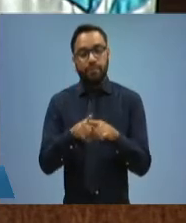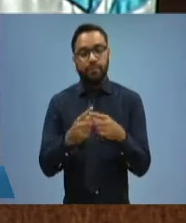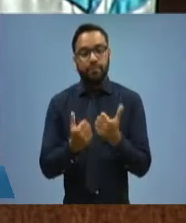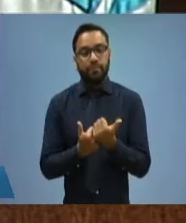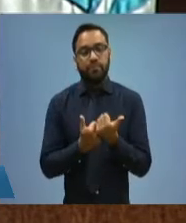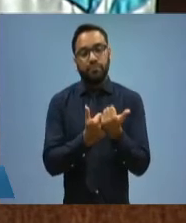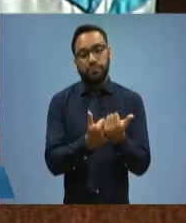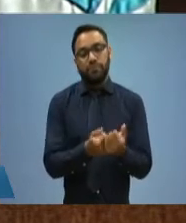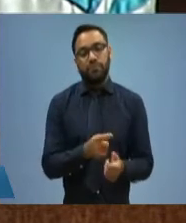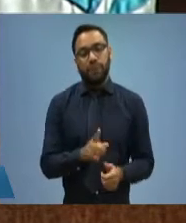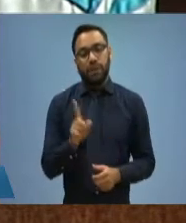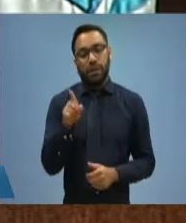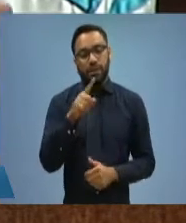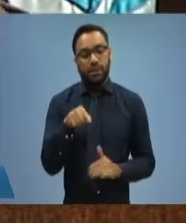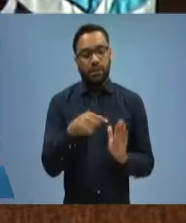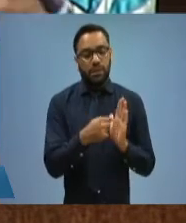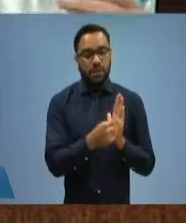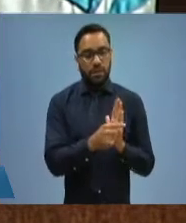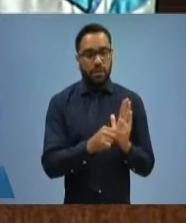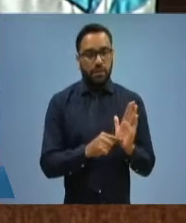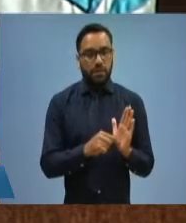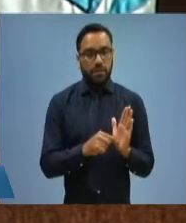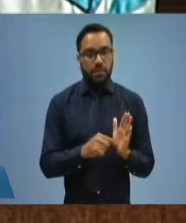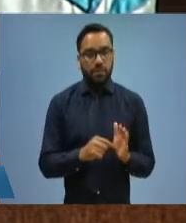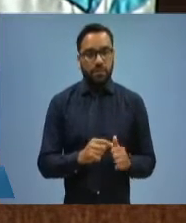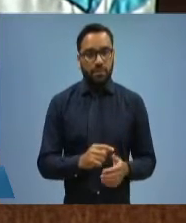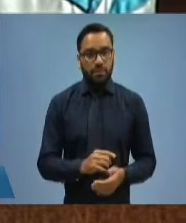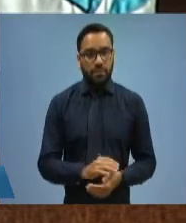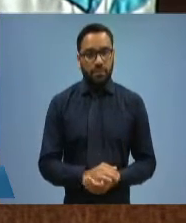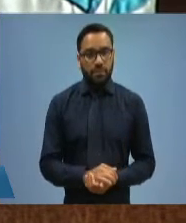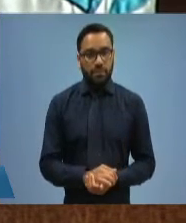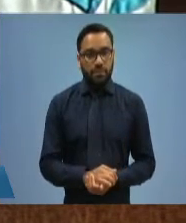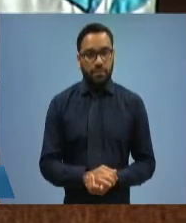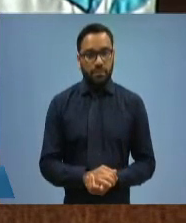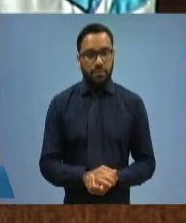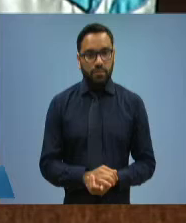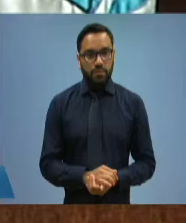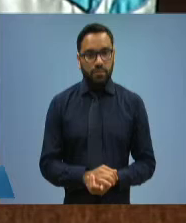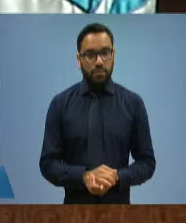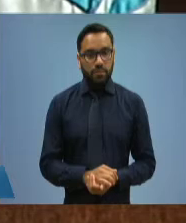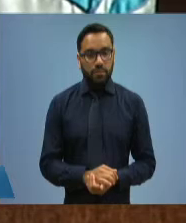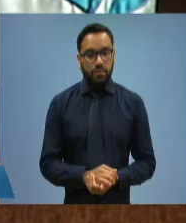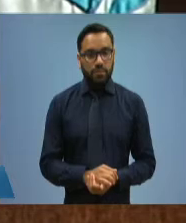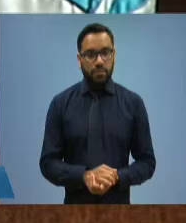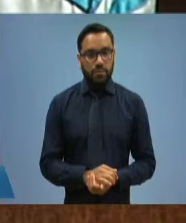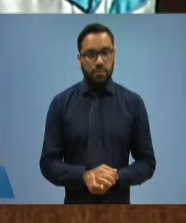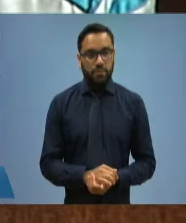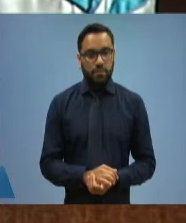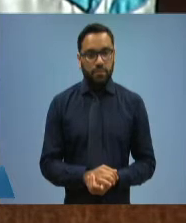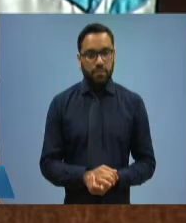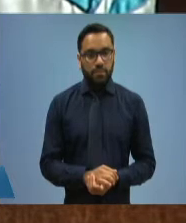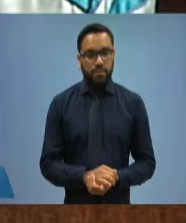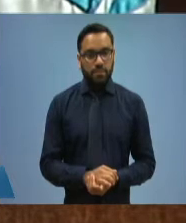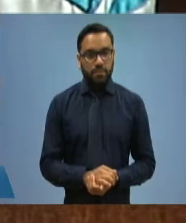derrubar o veto e garantir esse projeto para que não tenha... 30 segundos, vereador. Para